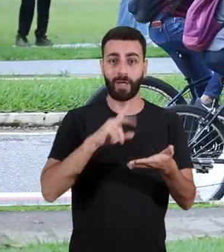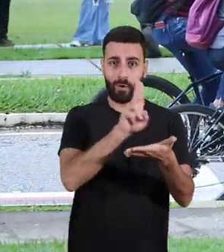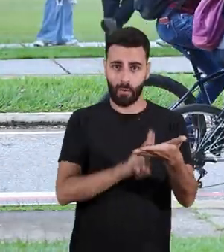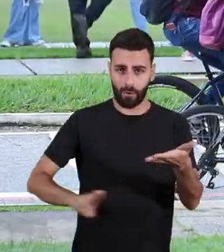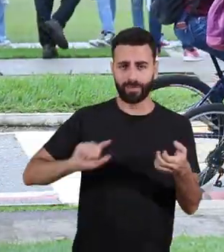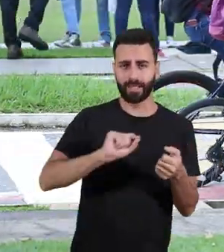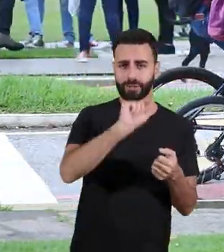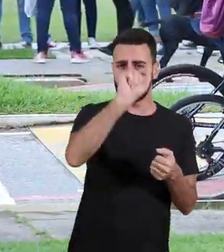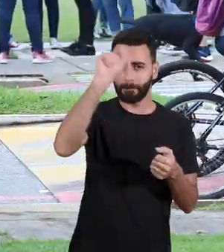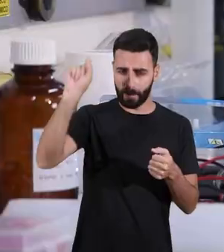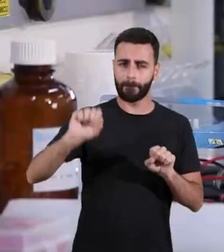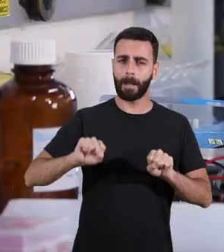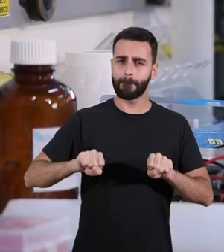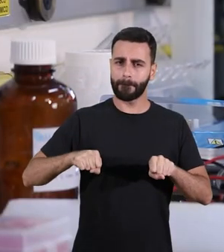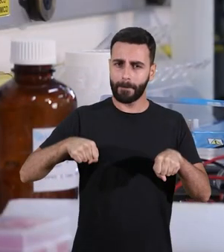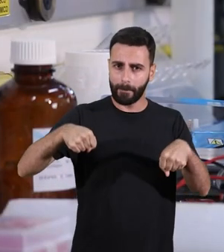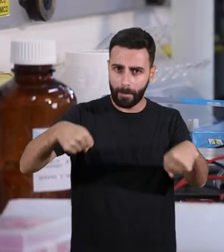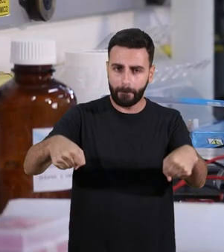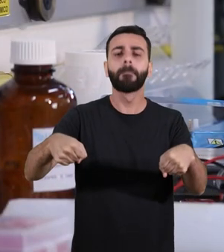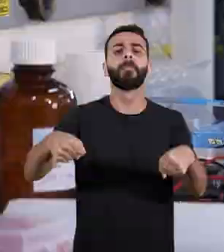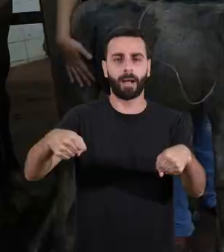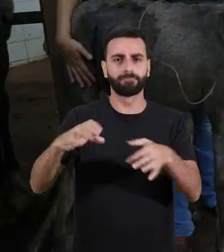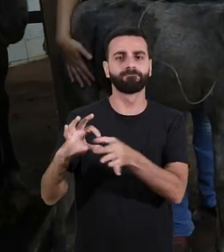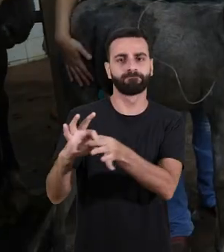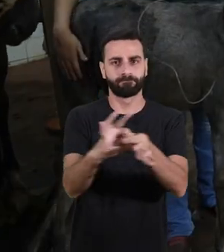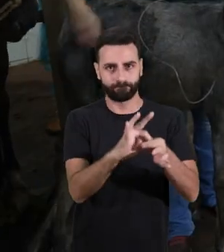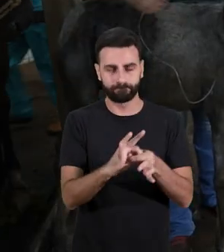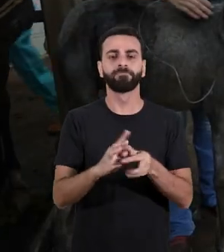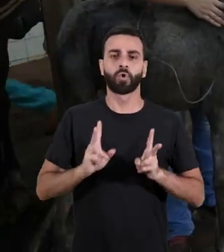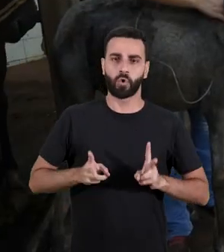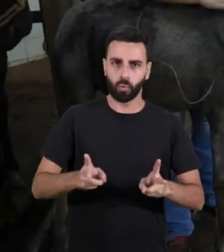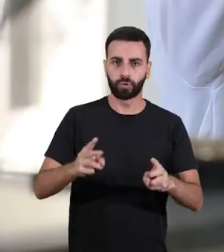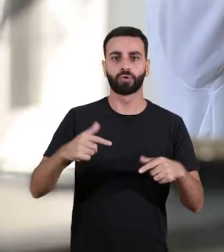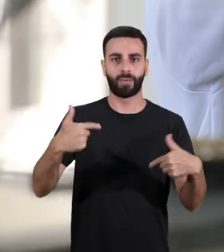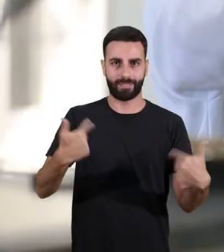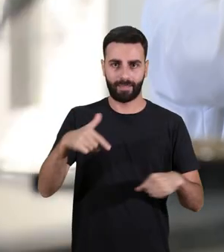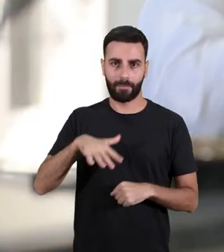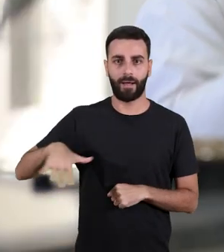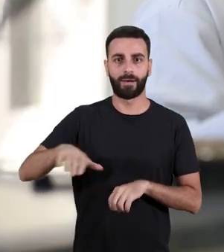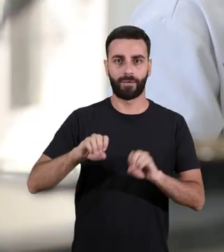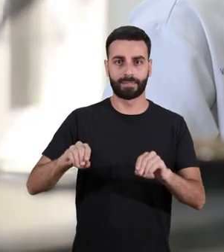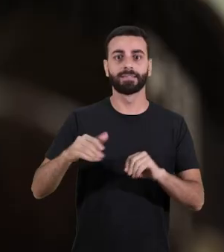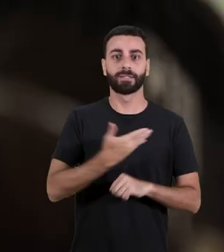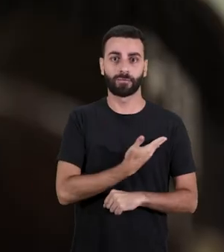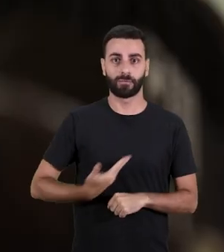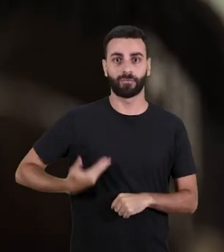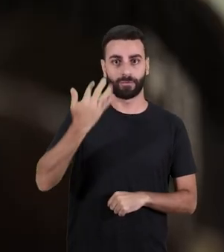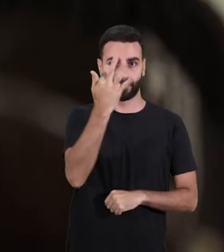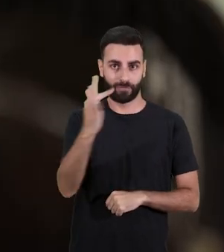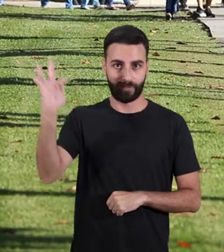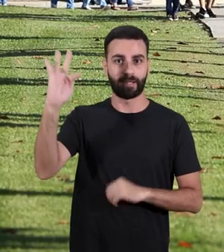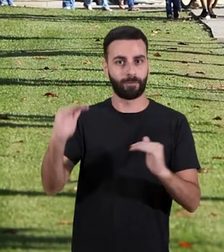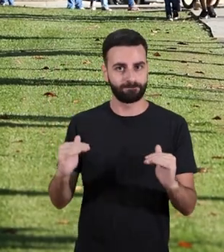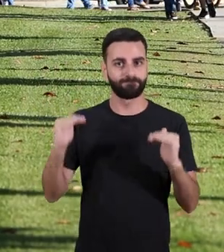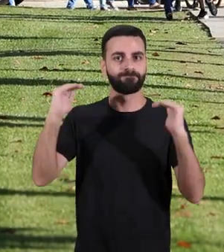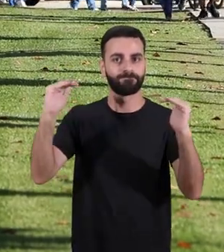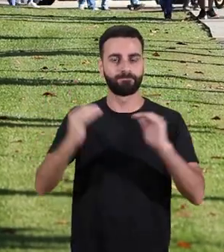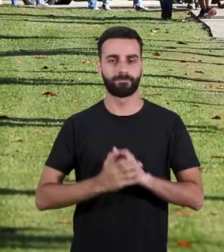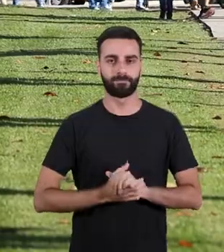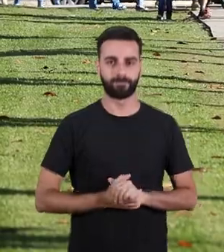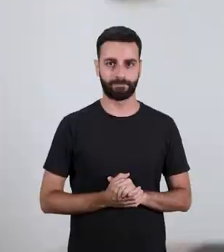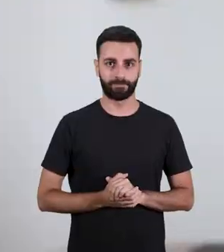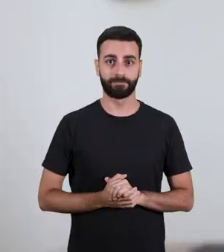As universidades públicas lutaram juntas para garantir a existência do Sistema Público Federal de Ensino Superior em nosso